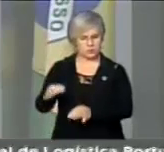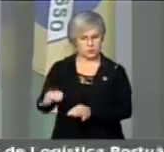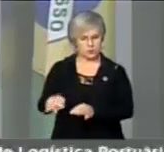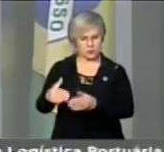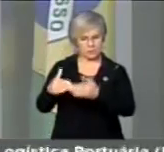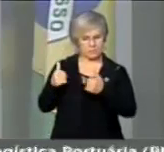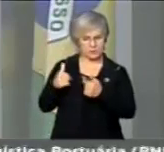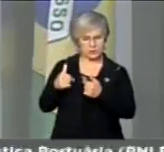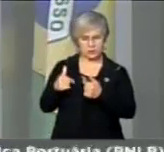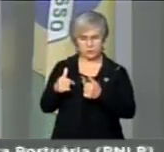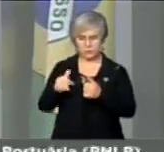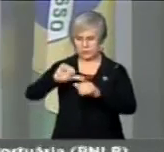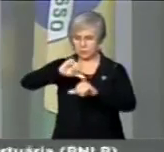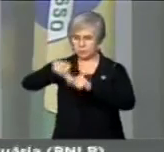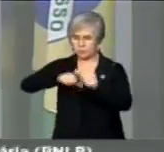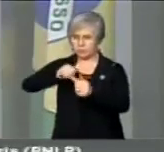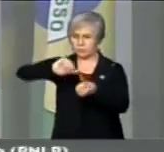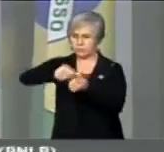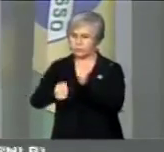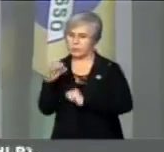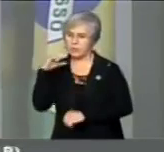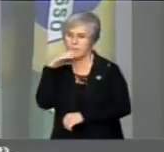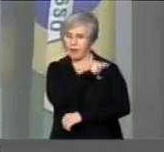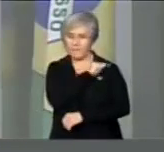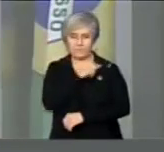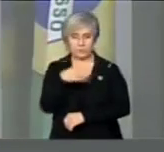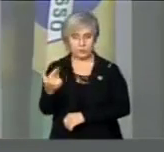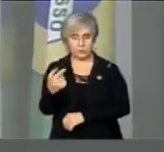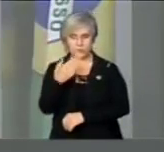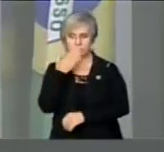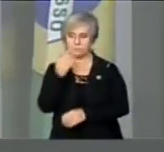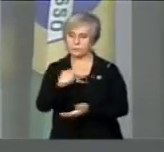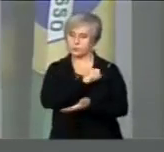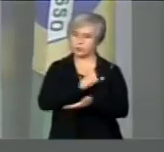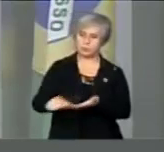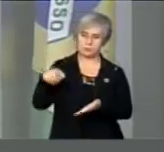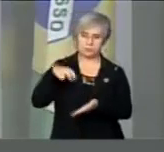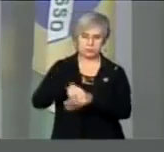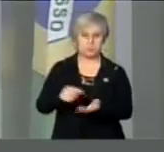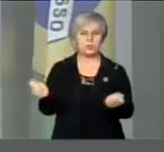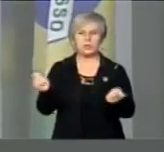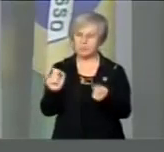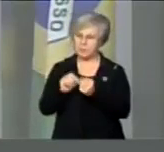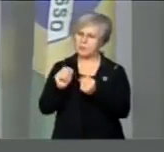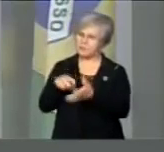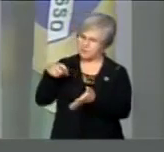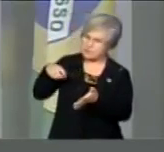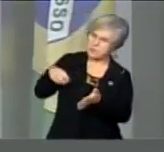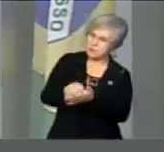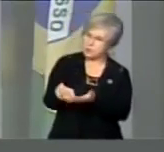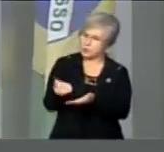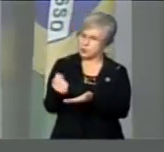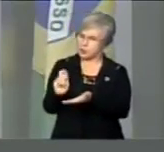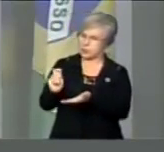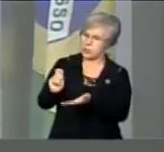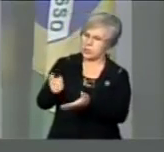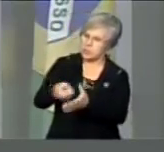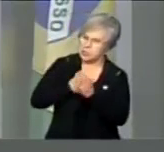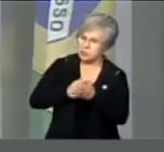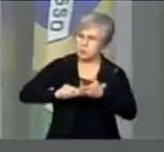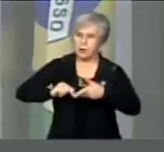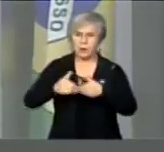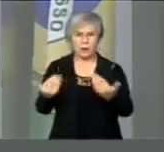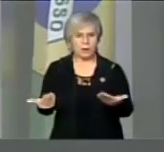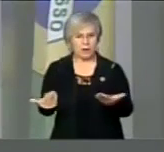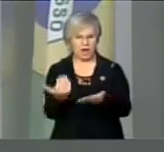uma revisão rápida do judiciário desse tipo de sentença. Que se faça punição pecuniária, que se faça outro tipo de atitude,